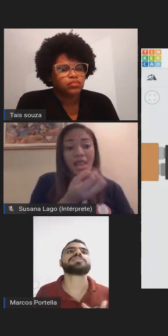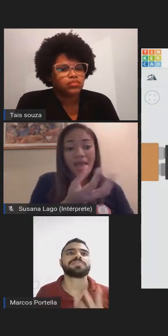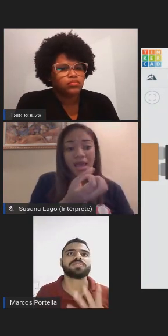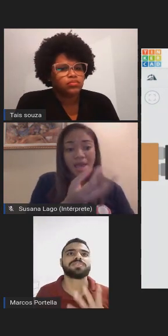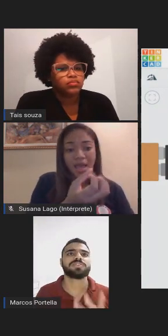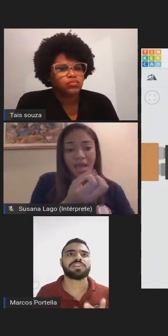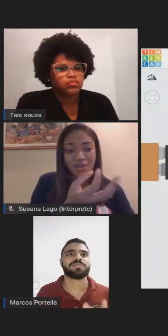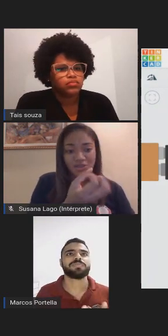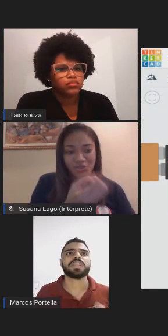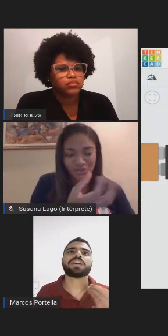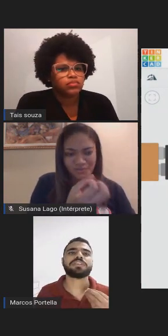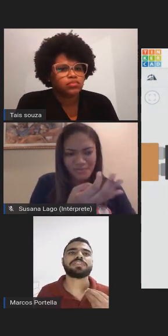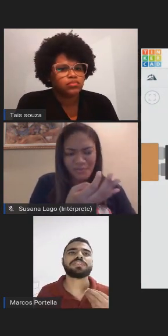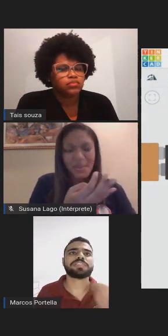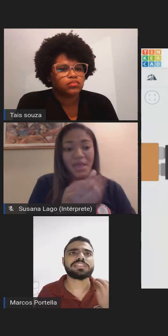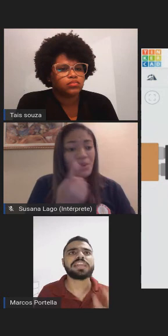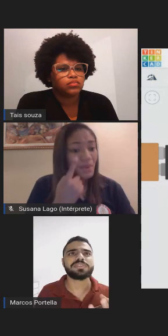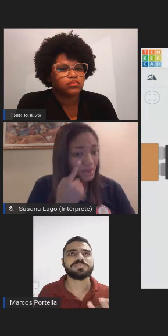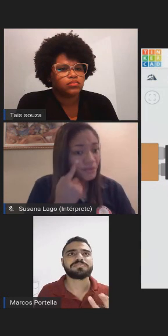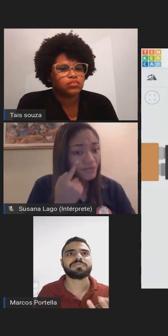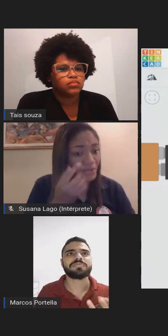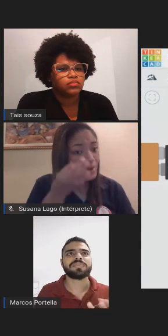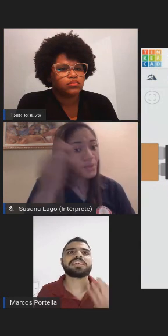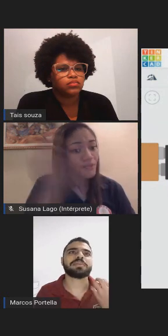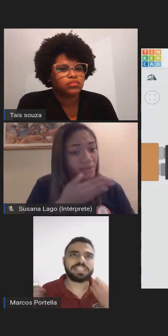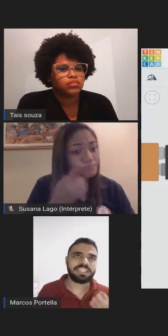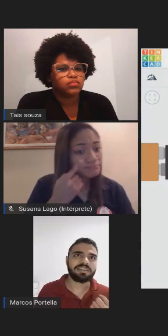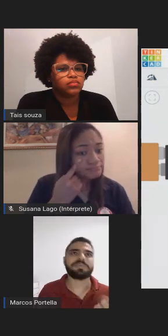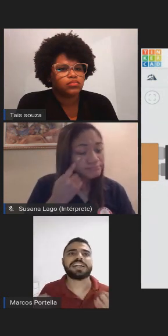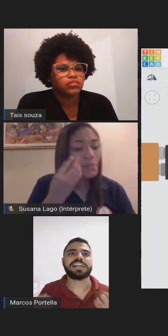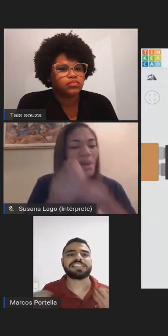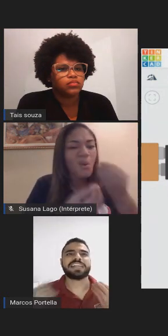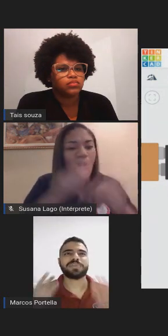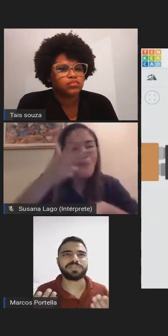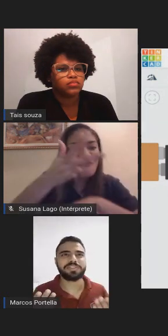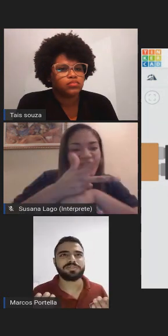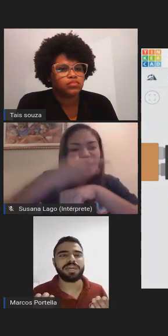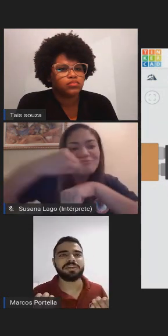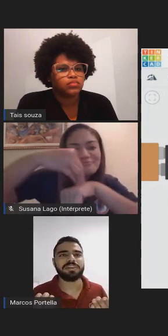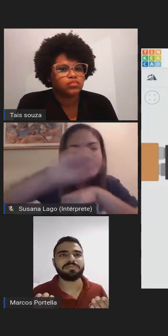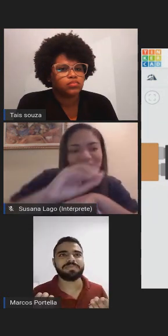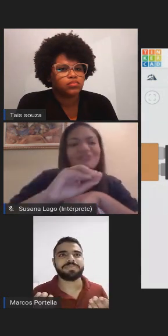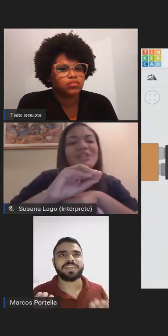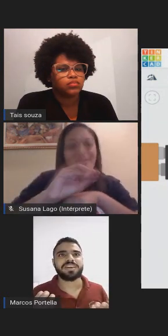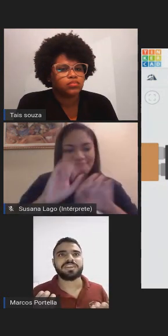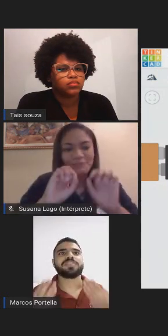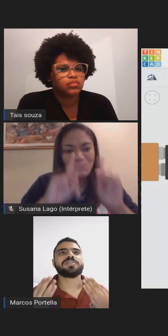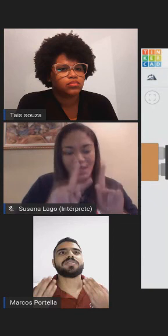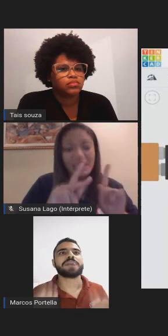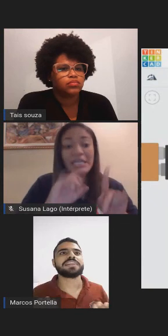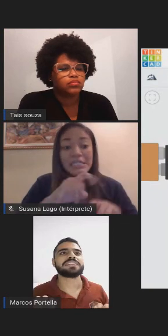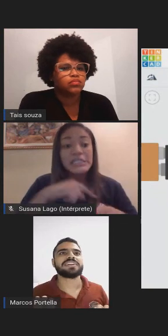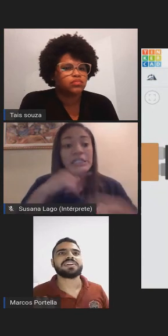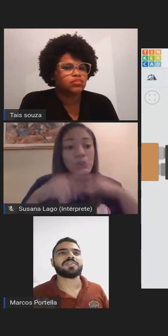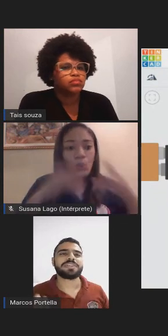um vídeo funcionando. Eu quero que vocês entendam. Estamos aqui para tirar suas dúvidas, tudo bem?